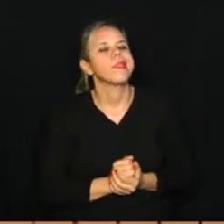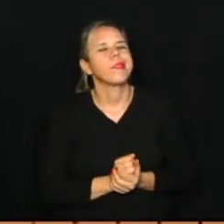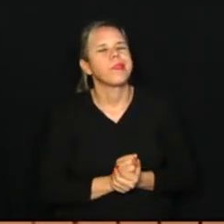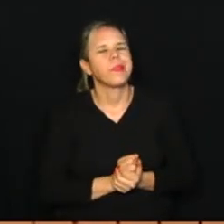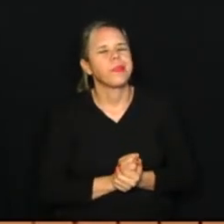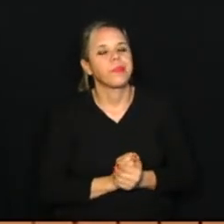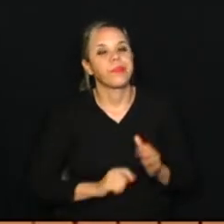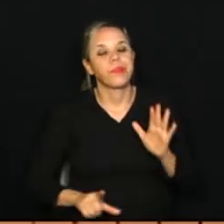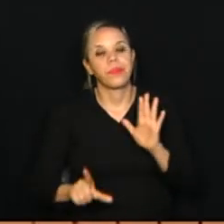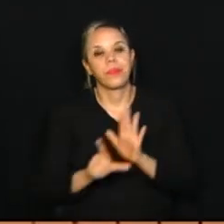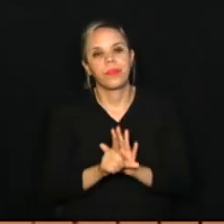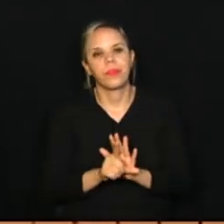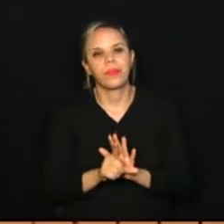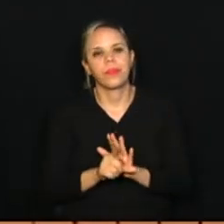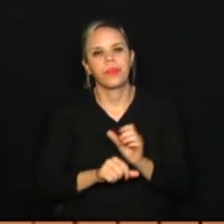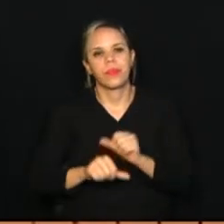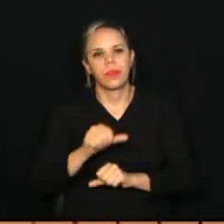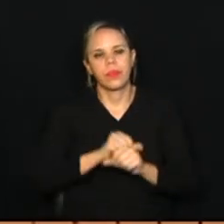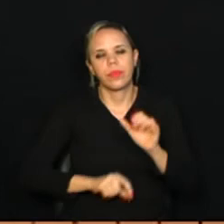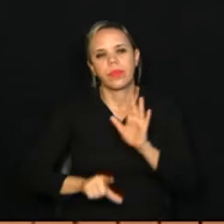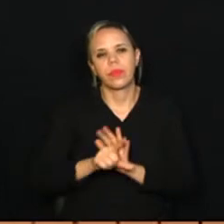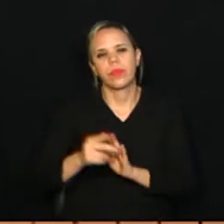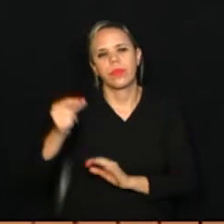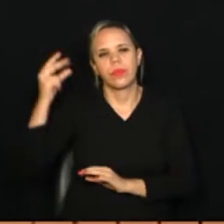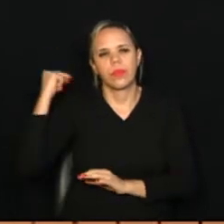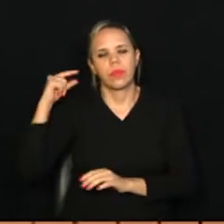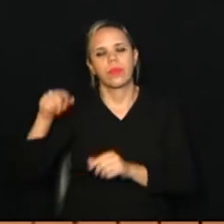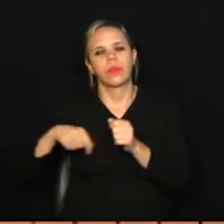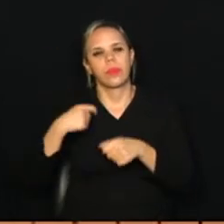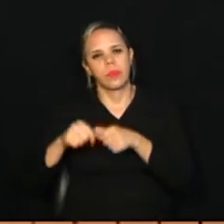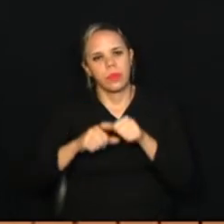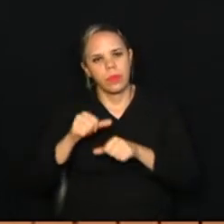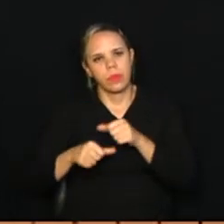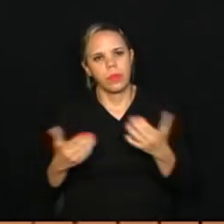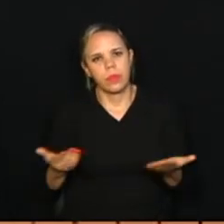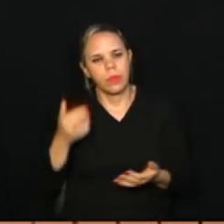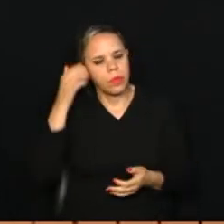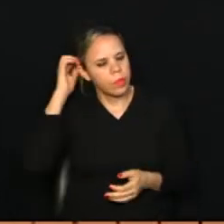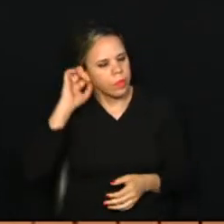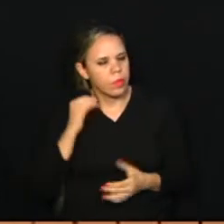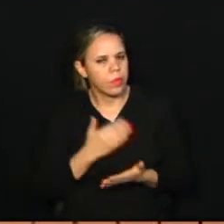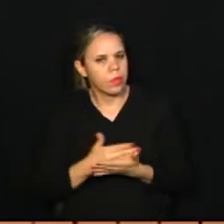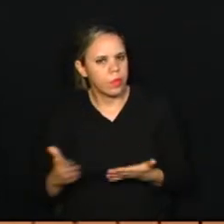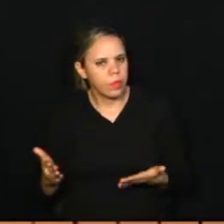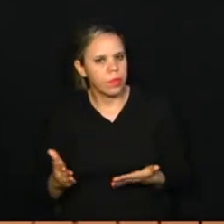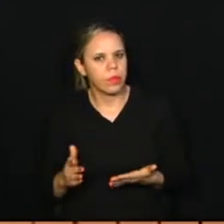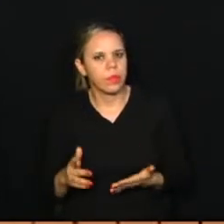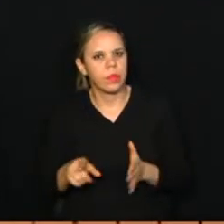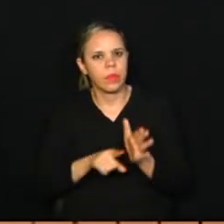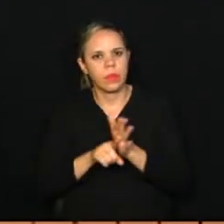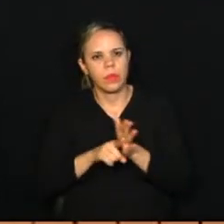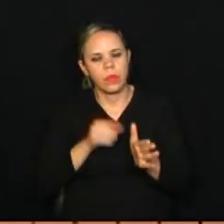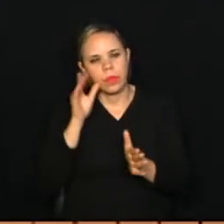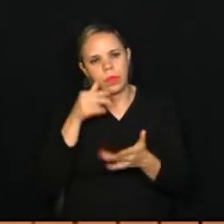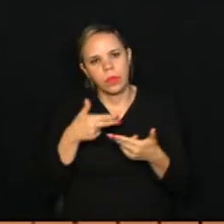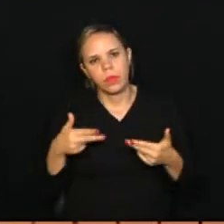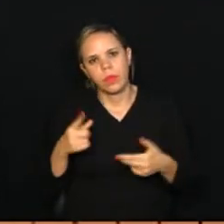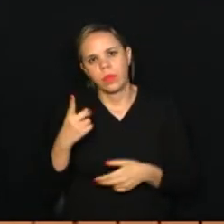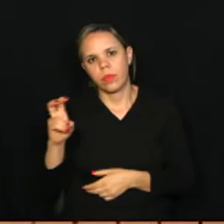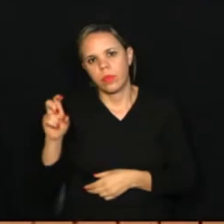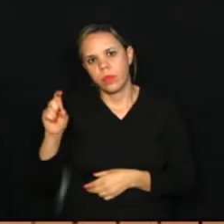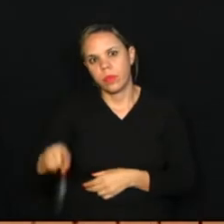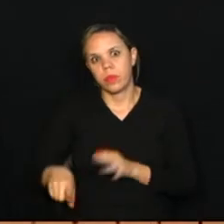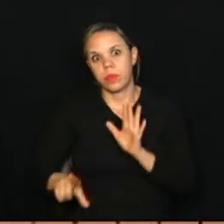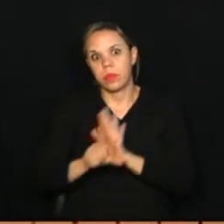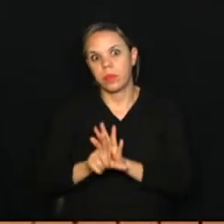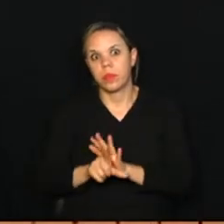leis obsoletas, revogação de leis obsoletas. Então, hoje a gente começou a garimpar de um universo de mais de 15 mil